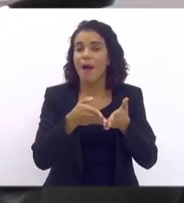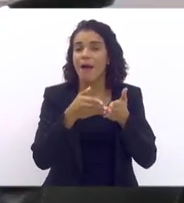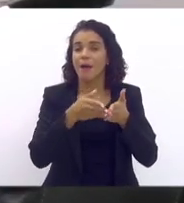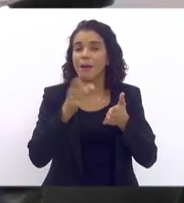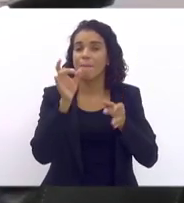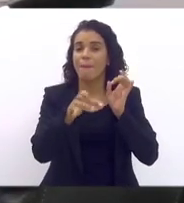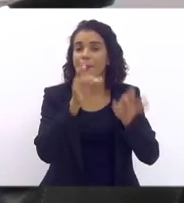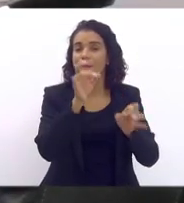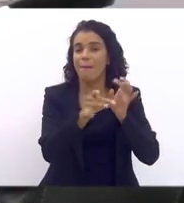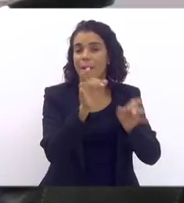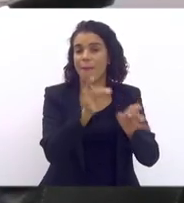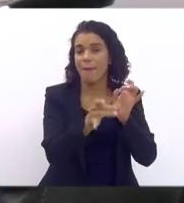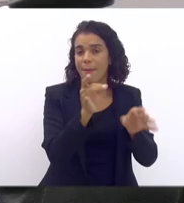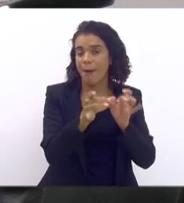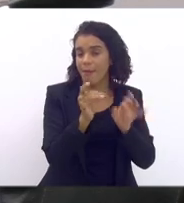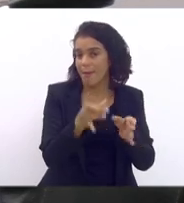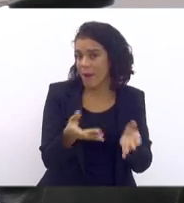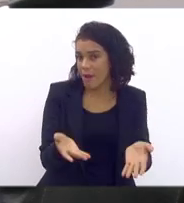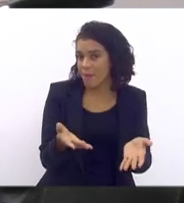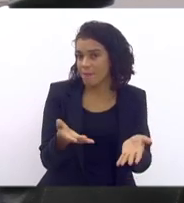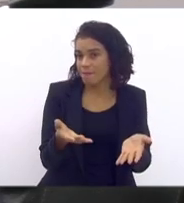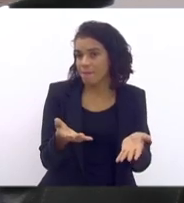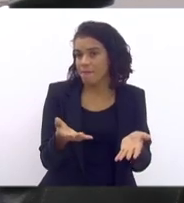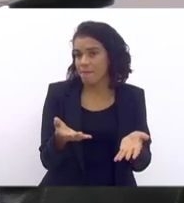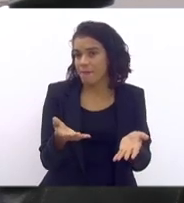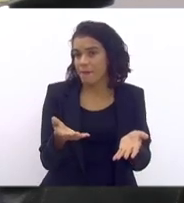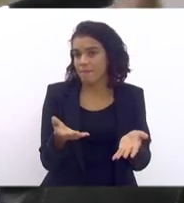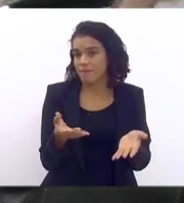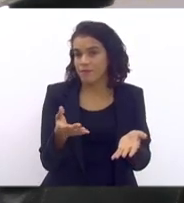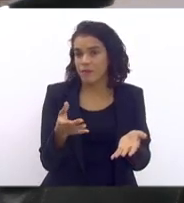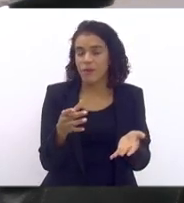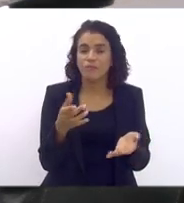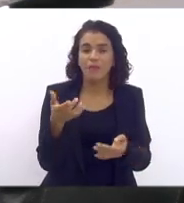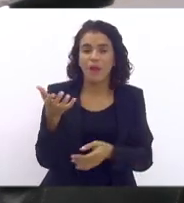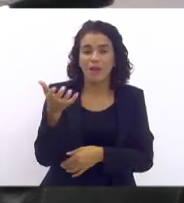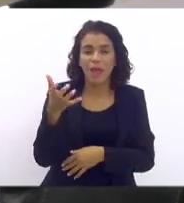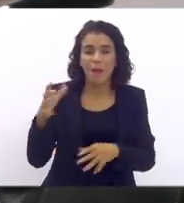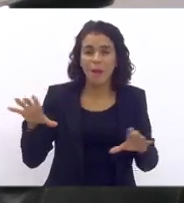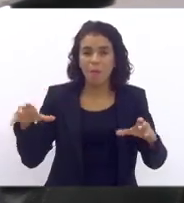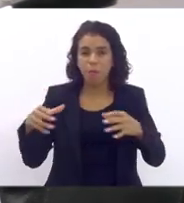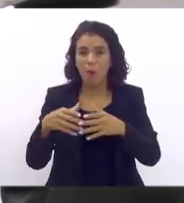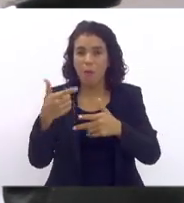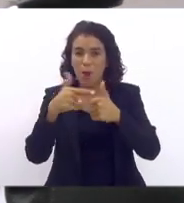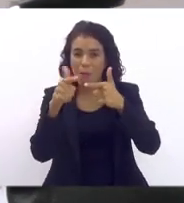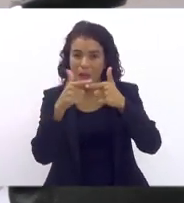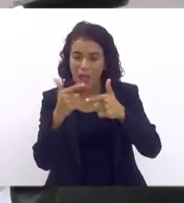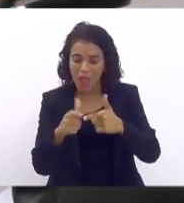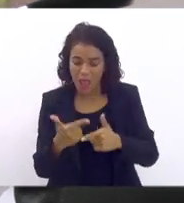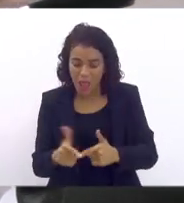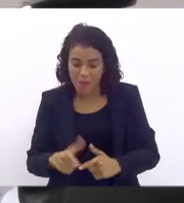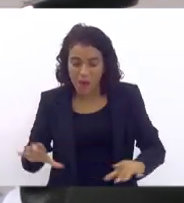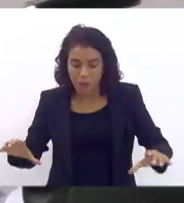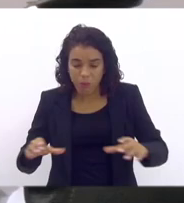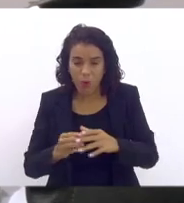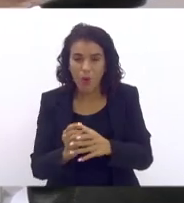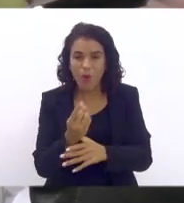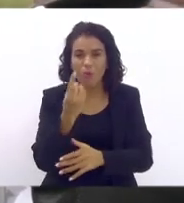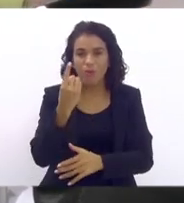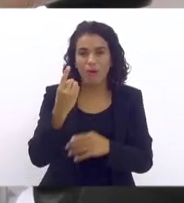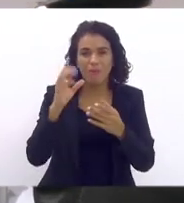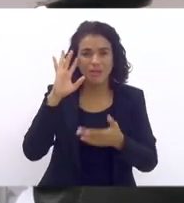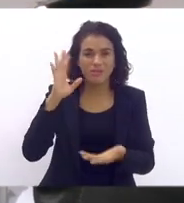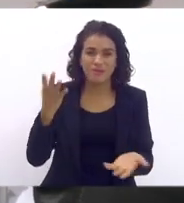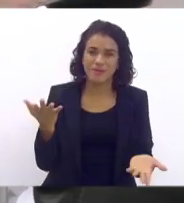Guanabara seria um passo importantíssimo mas vocês querem juntar todas as questões que dizem ao meio ambiente em relação a de Guanabara para